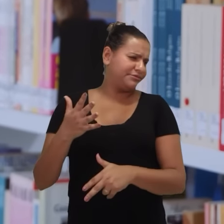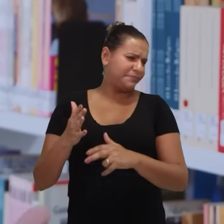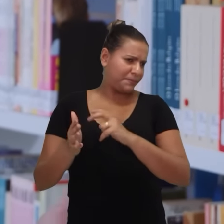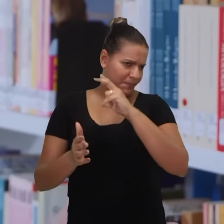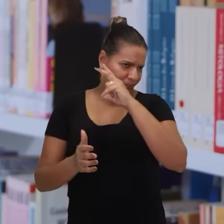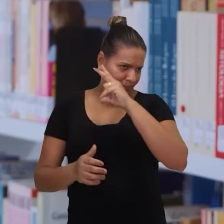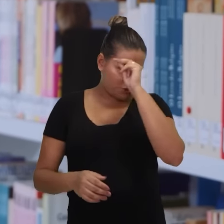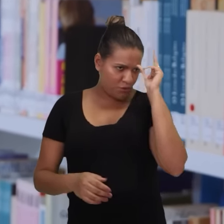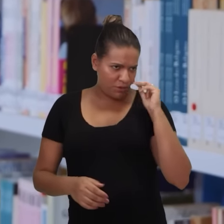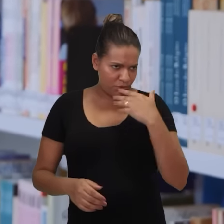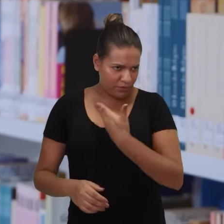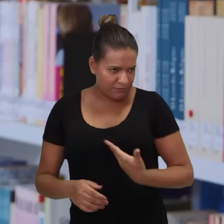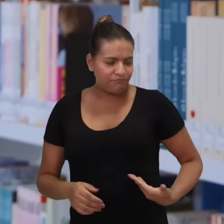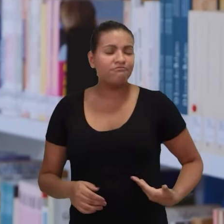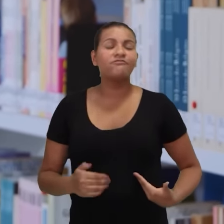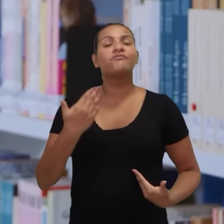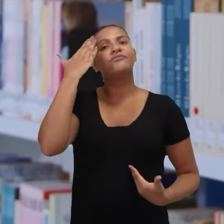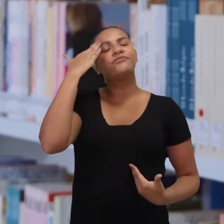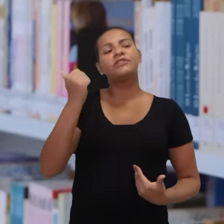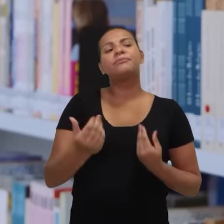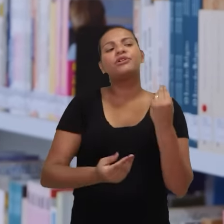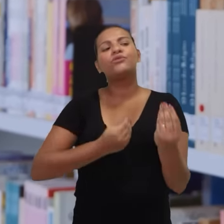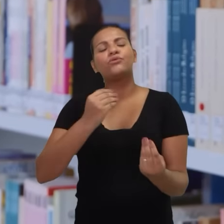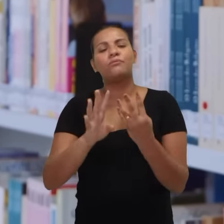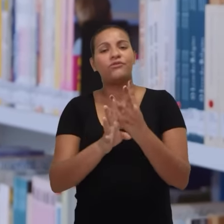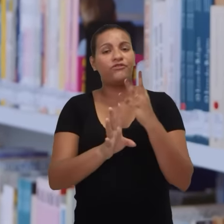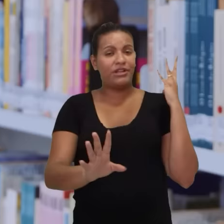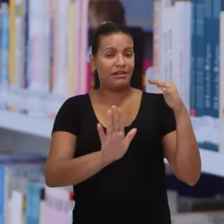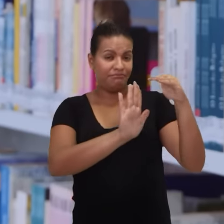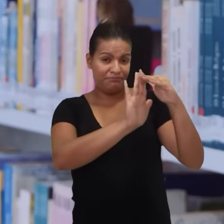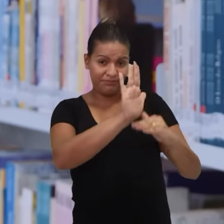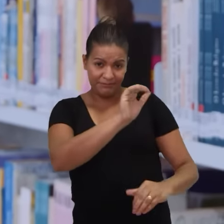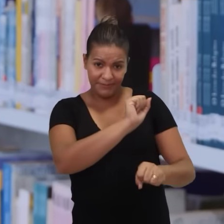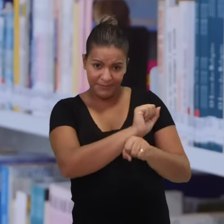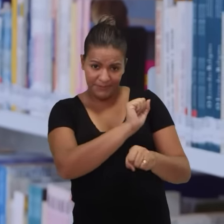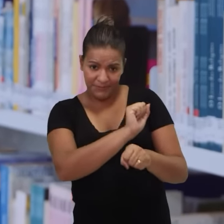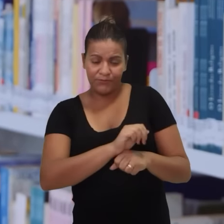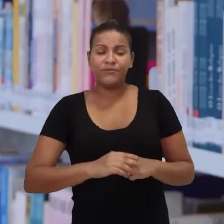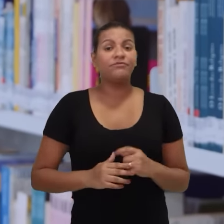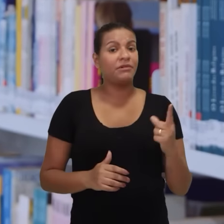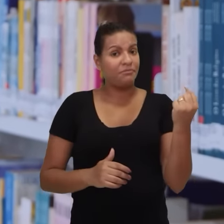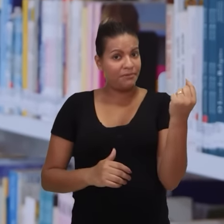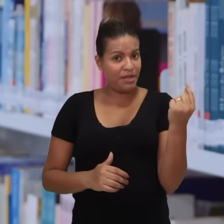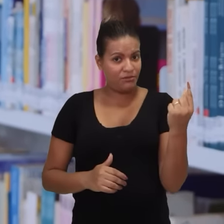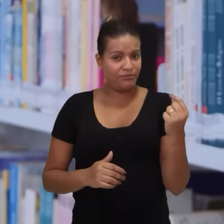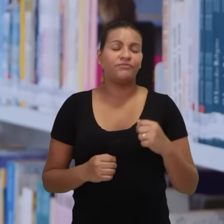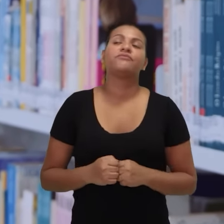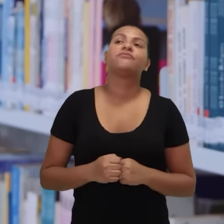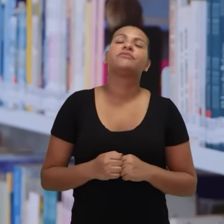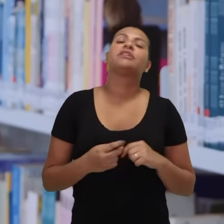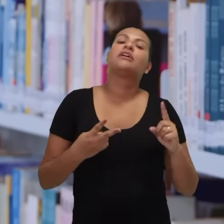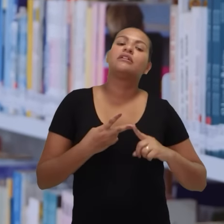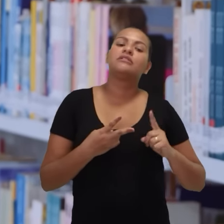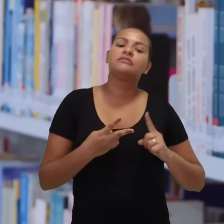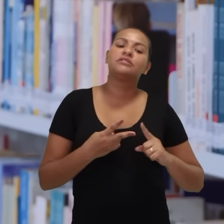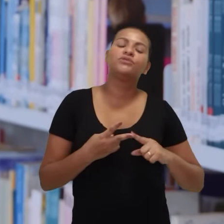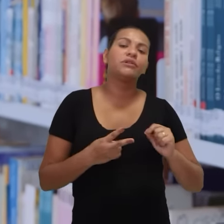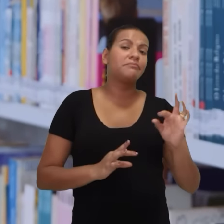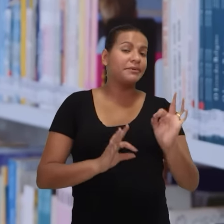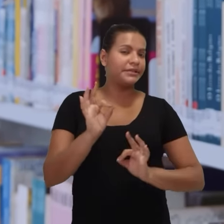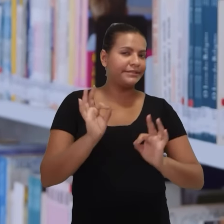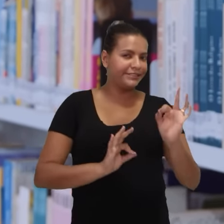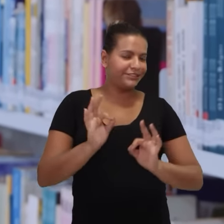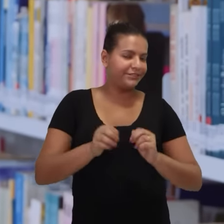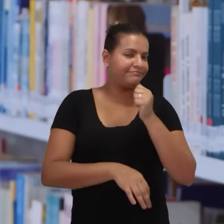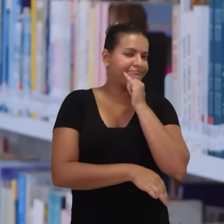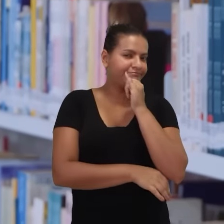fila em cada uma das regiões da cidade. O segundo movimento já foi o de planejar a partir dessa demanda. Quando a gente tem